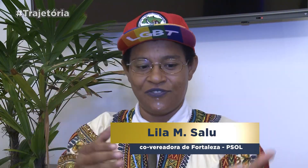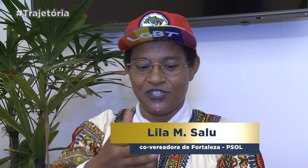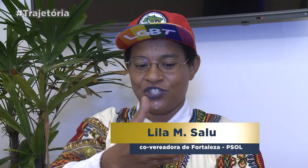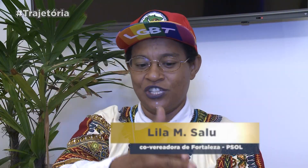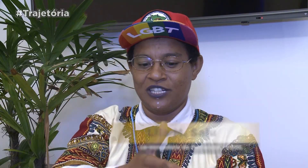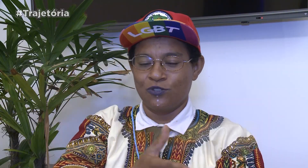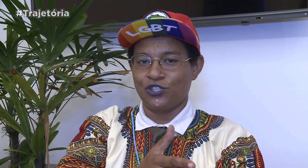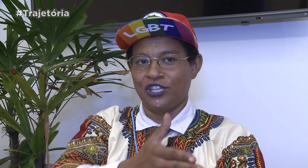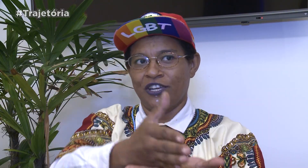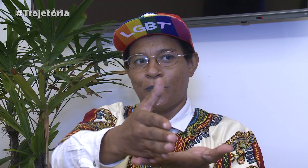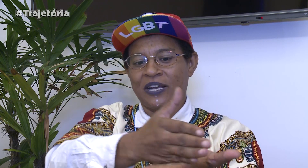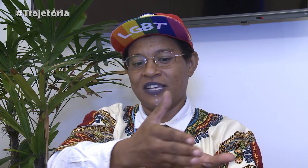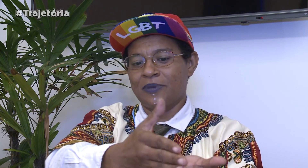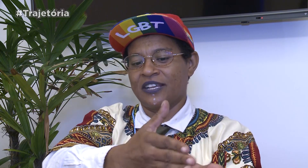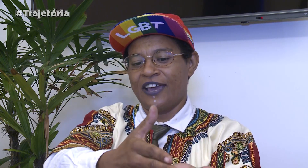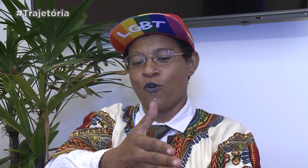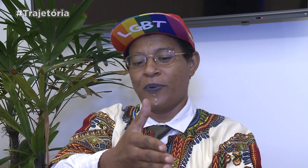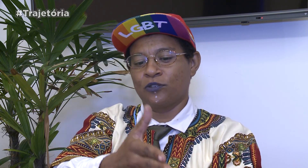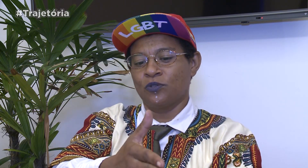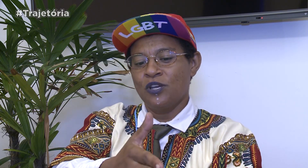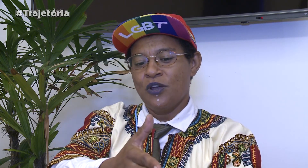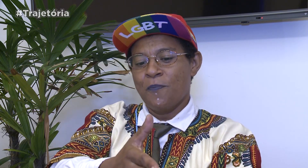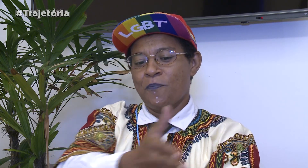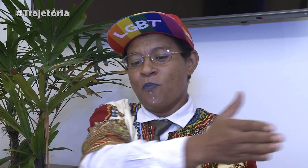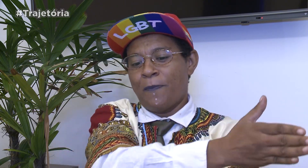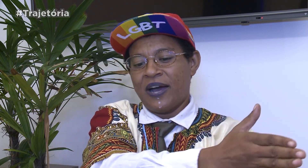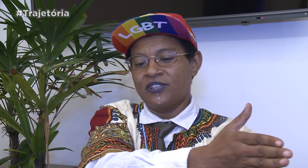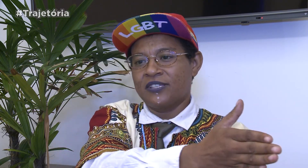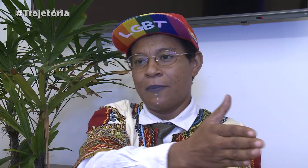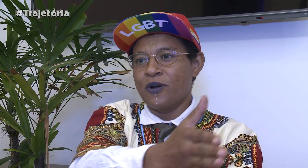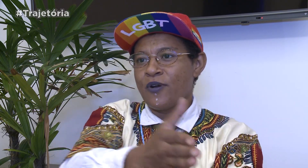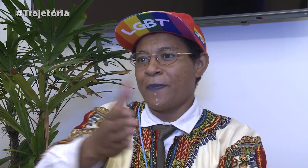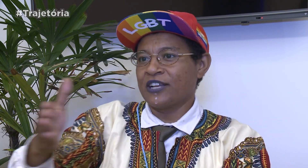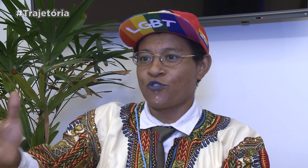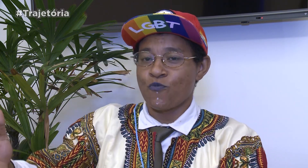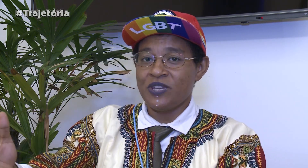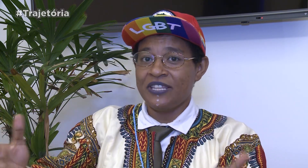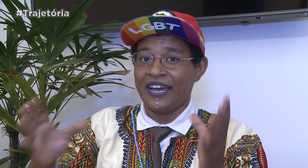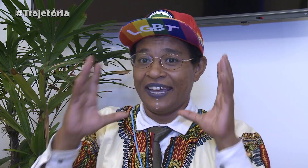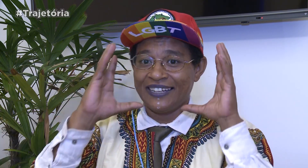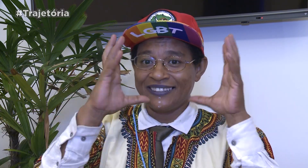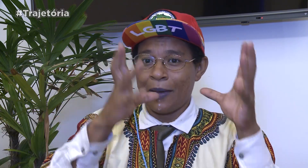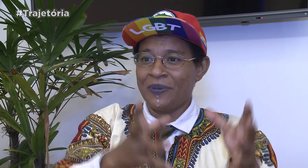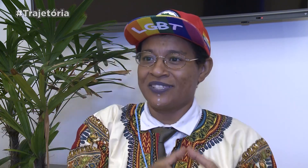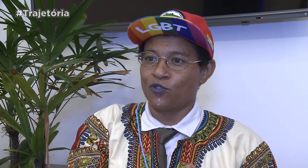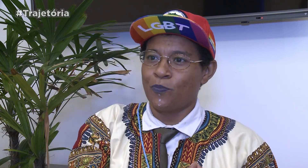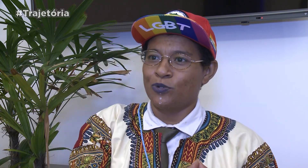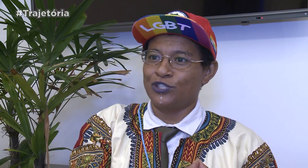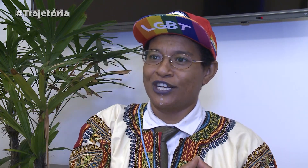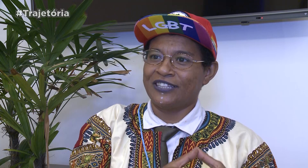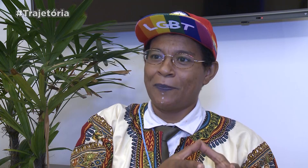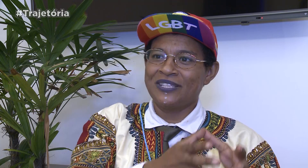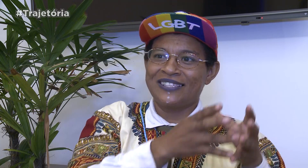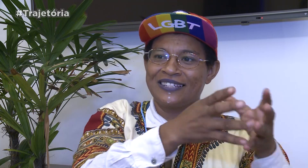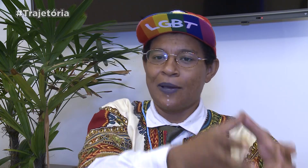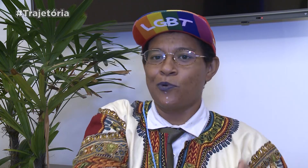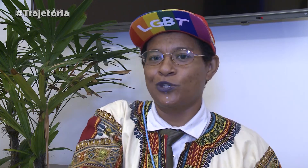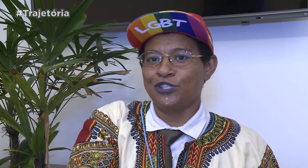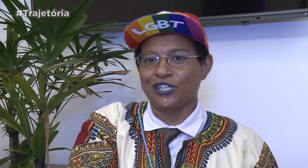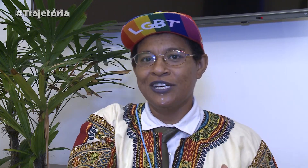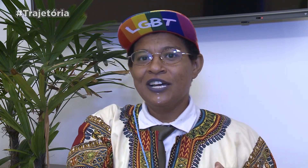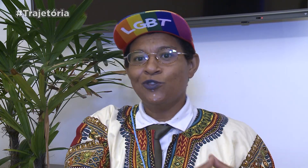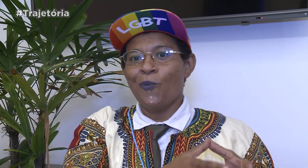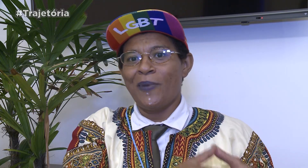vai dividir ali o dinheiro para saber se ela vai comprar uma parte de sabão e uma parte de comida, ela tá pensando política, ela tá pensando